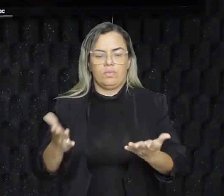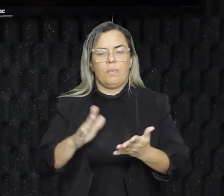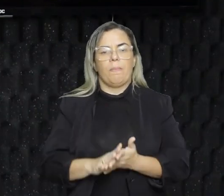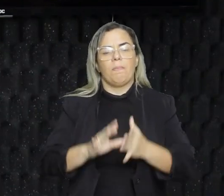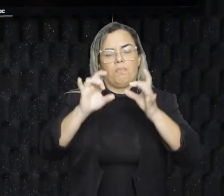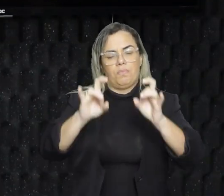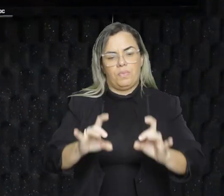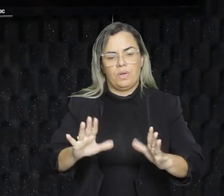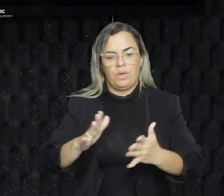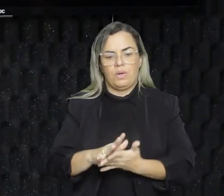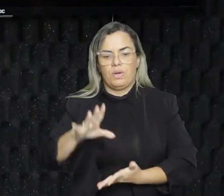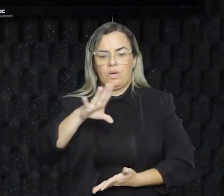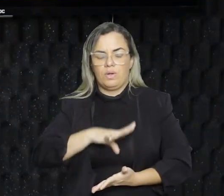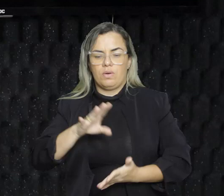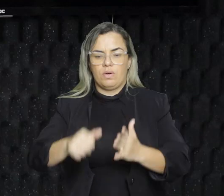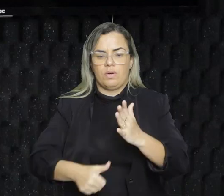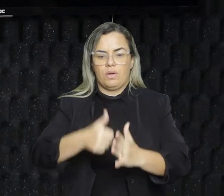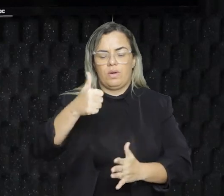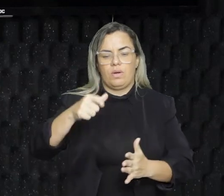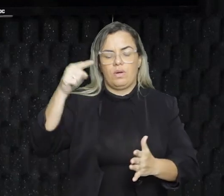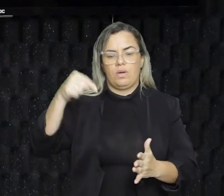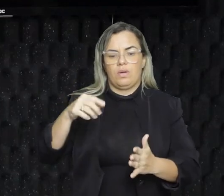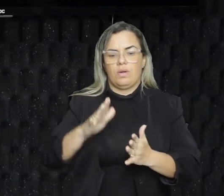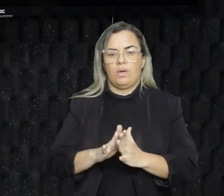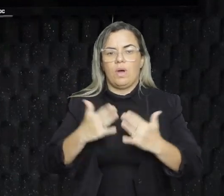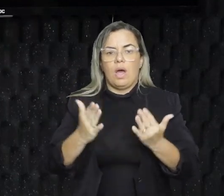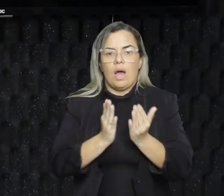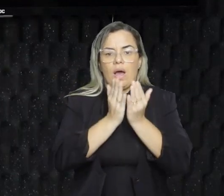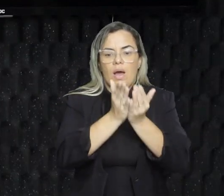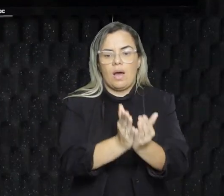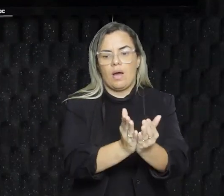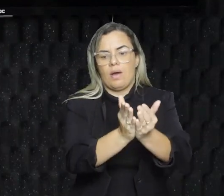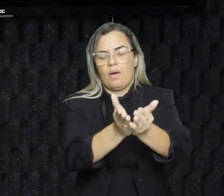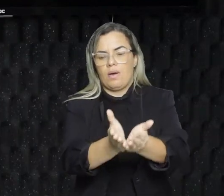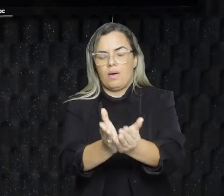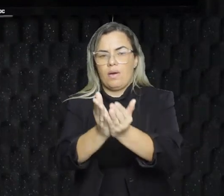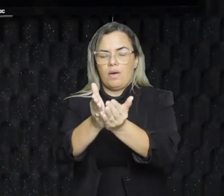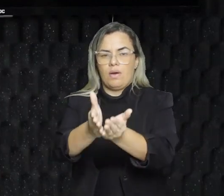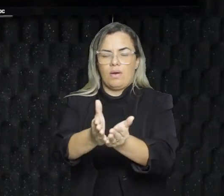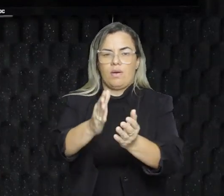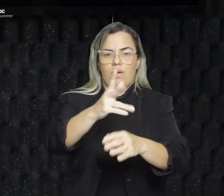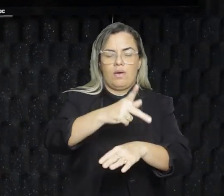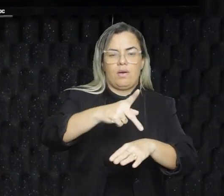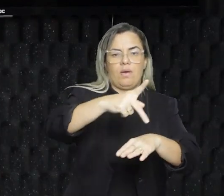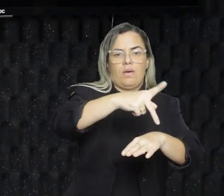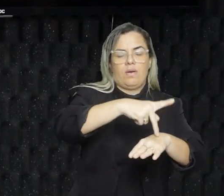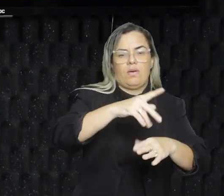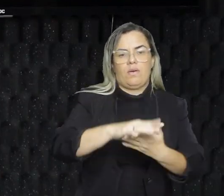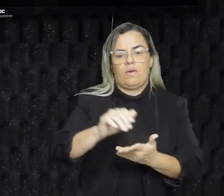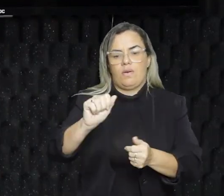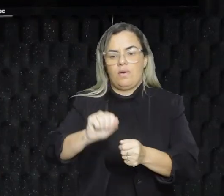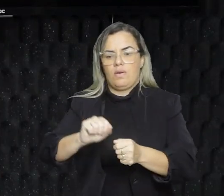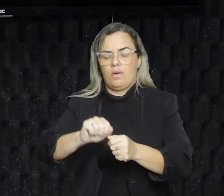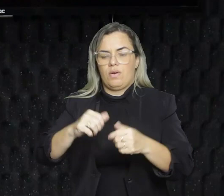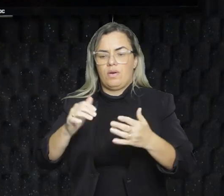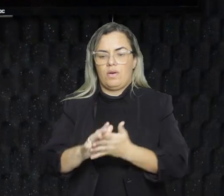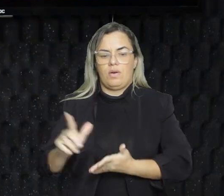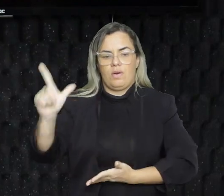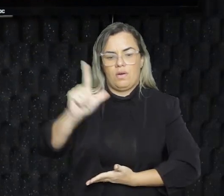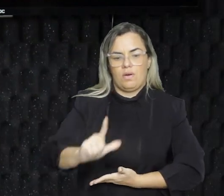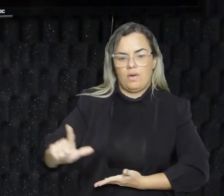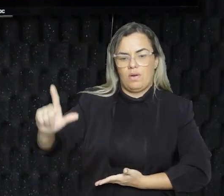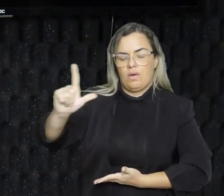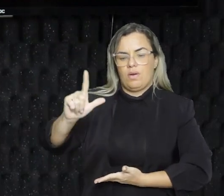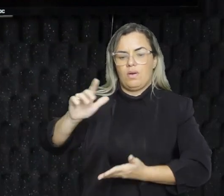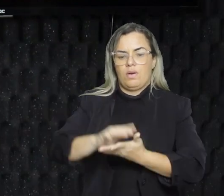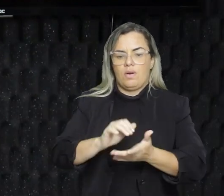bem, Portugal foi pioneiro nas grandes navegações, o primeiro país a fazer as grandes navegações, e Lisboa foi se tornando